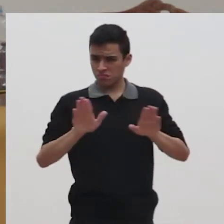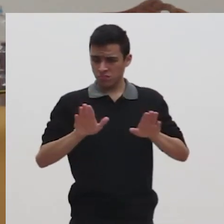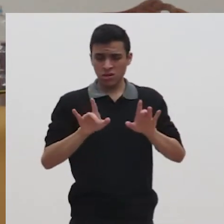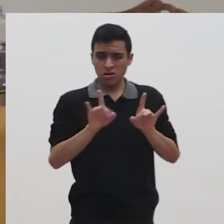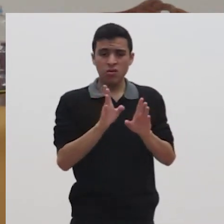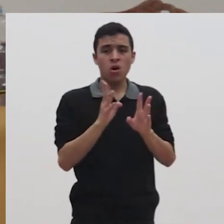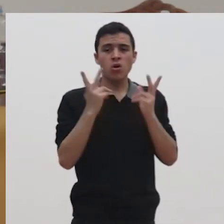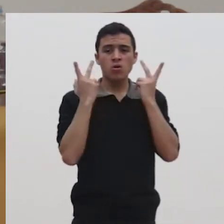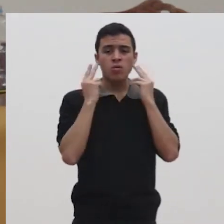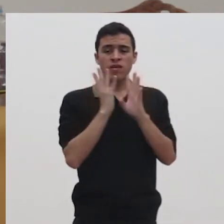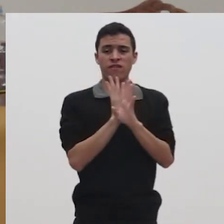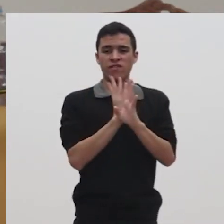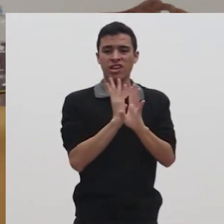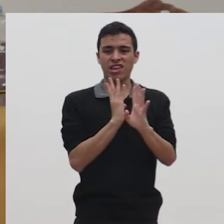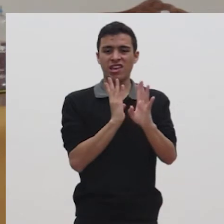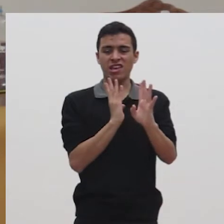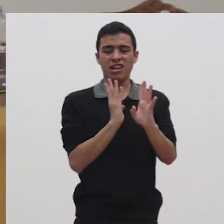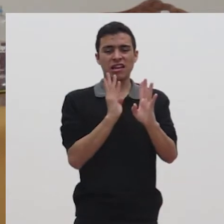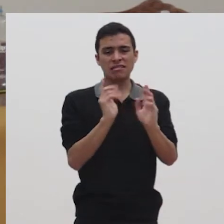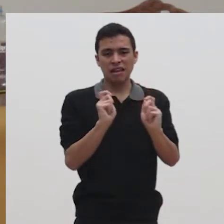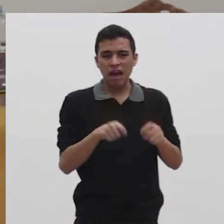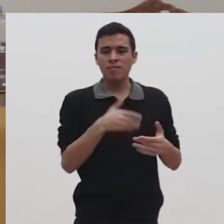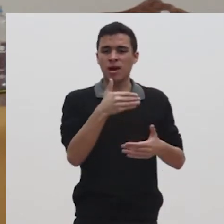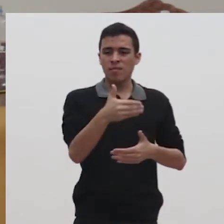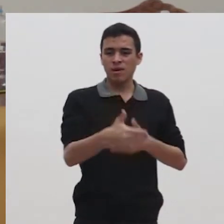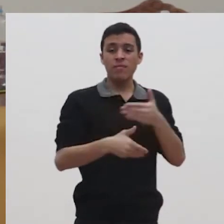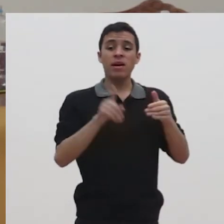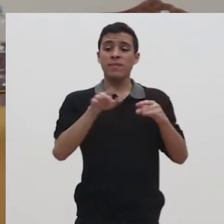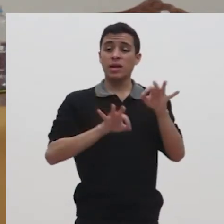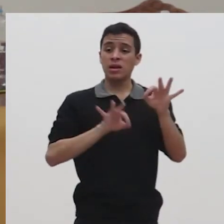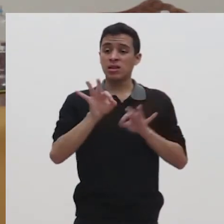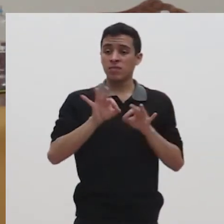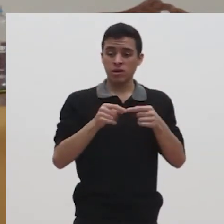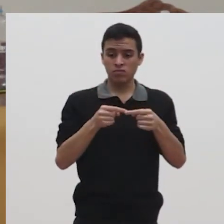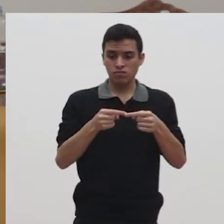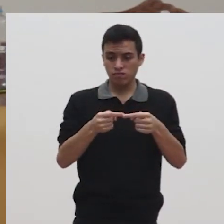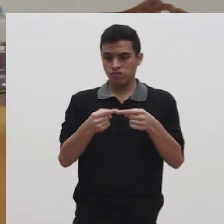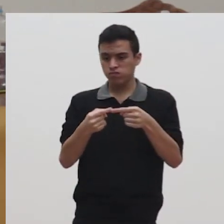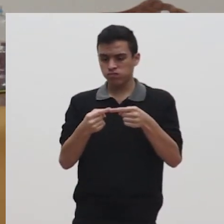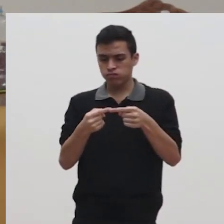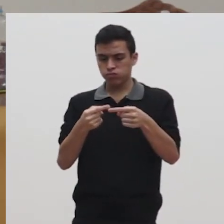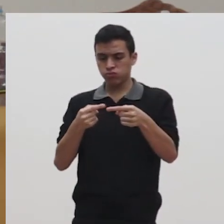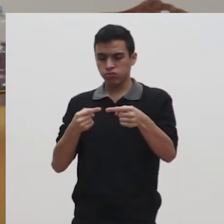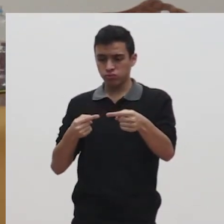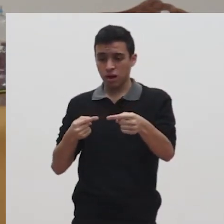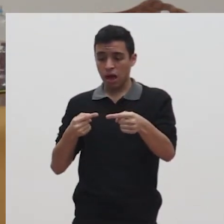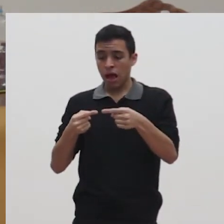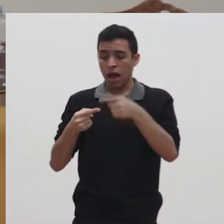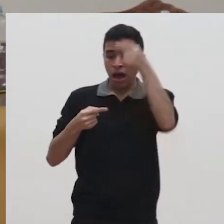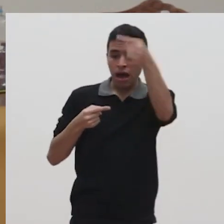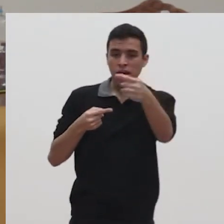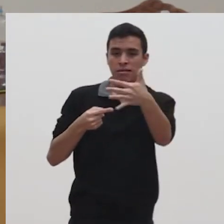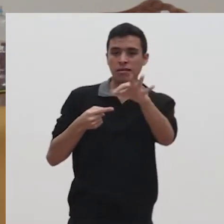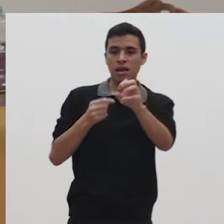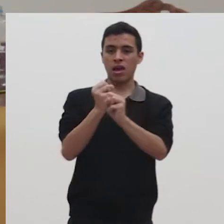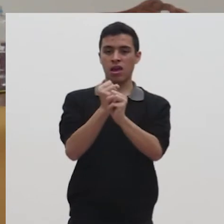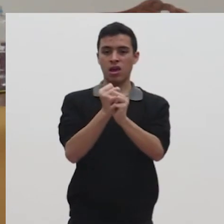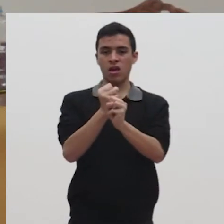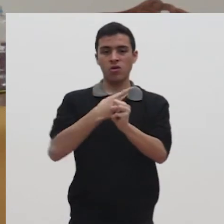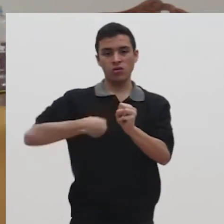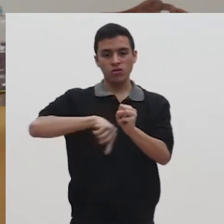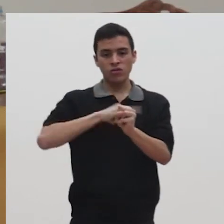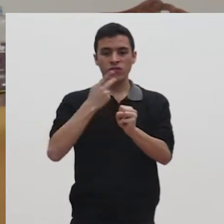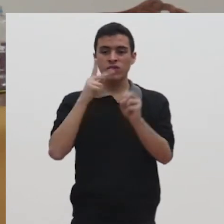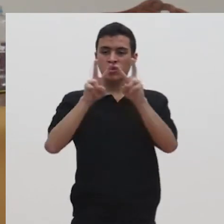obra e a fila vai andando. Isso é planejamento a longo prazo. Nós queremos fazer um planejamento da universidade para daqui a 10 anos. Nós estamos